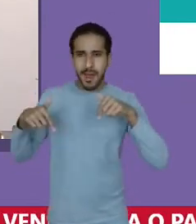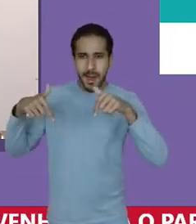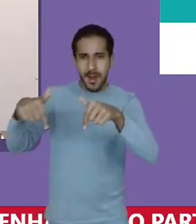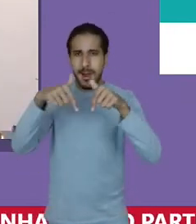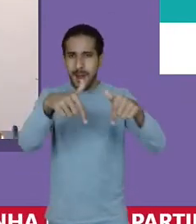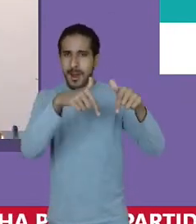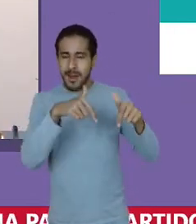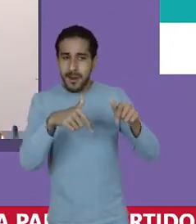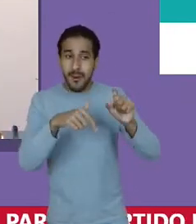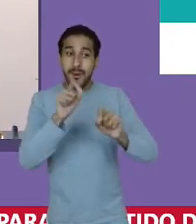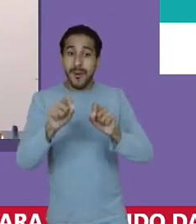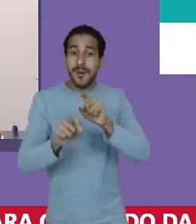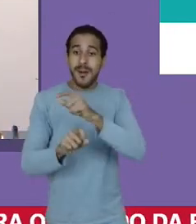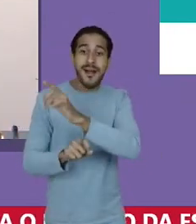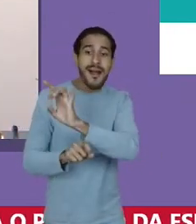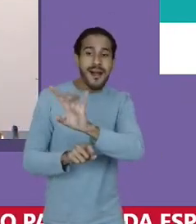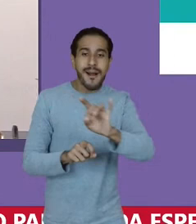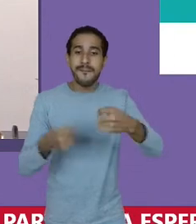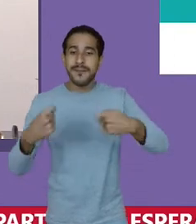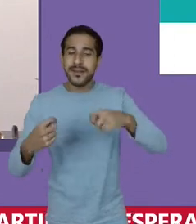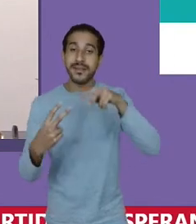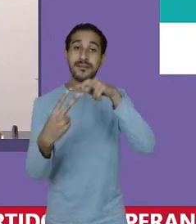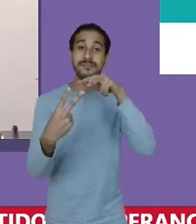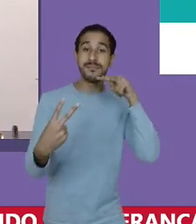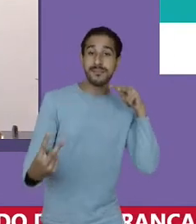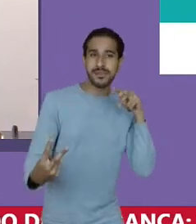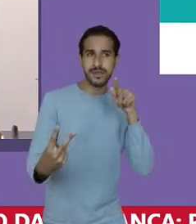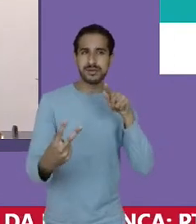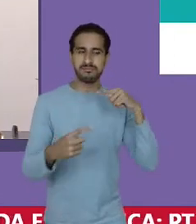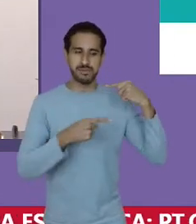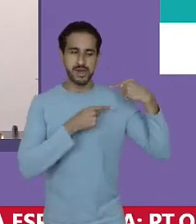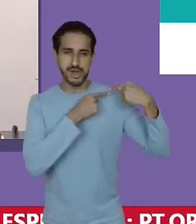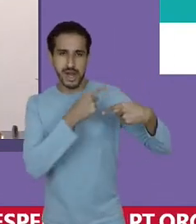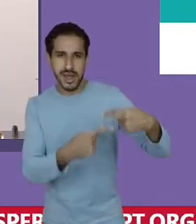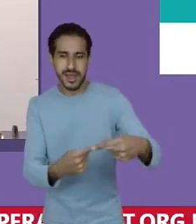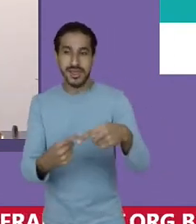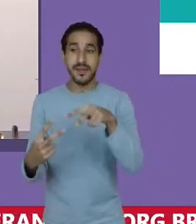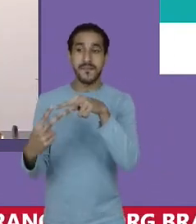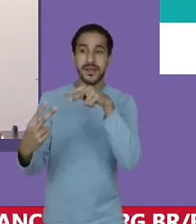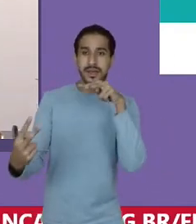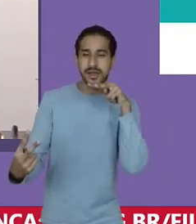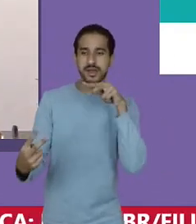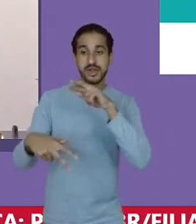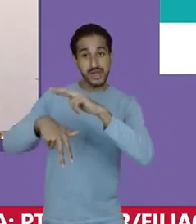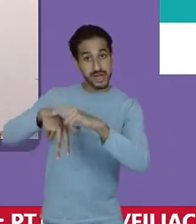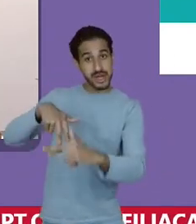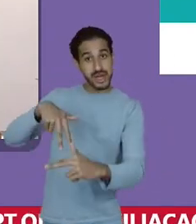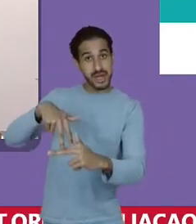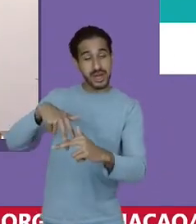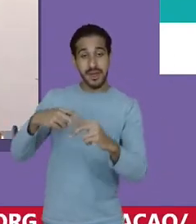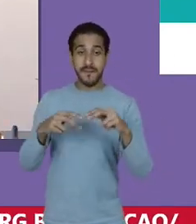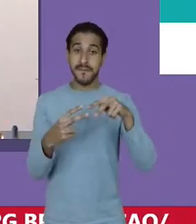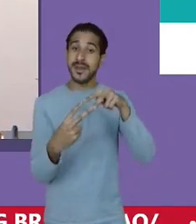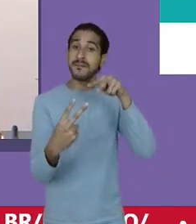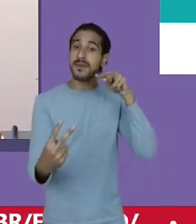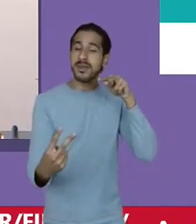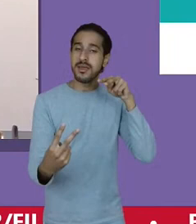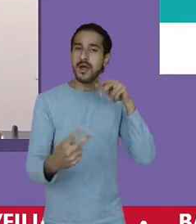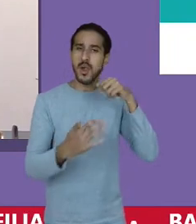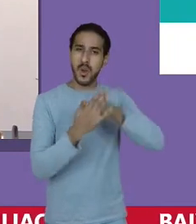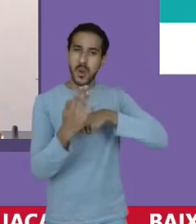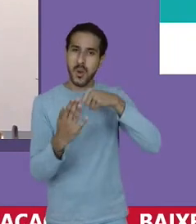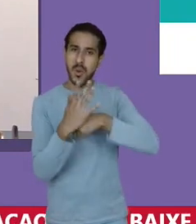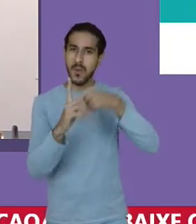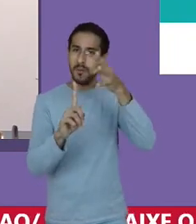lutas, das necessidades, na perspectiva geracional, na perspectiva de gênero, na perspectiva da